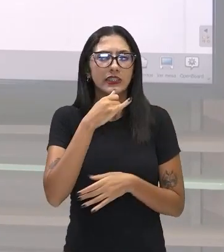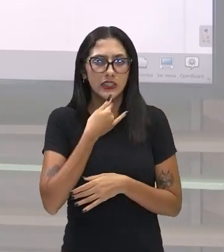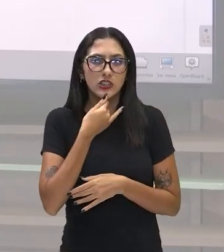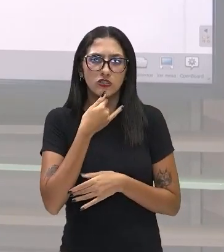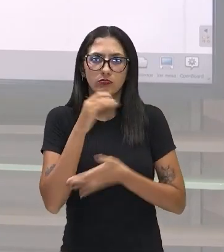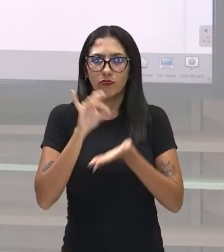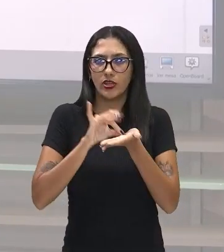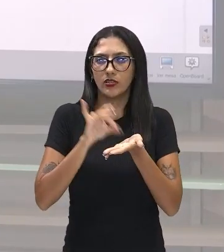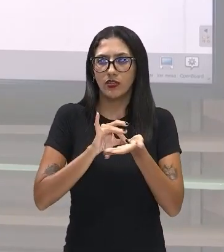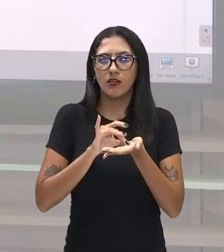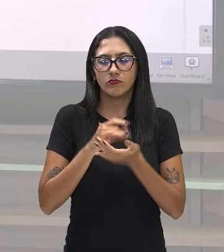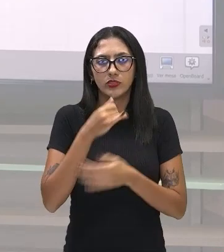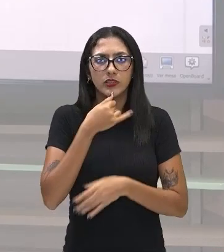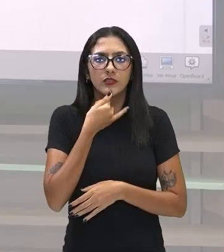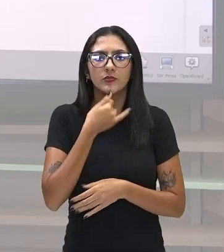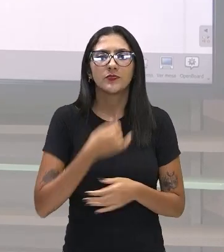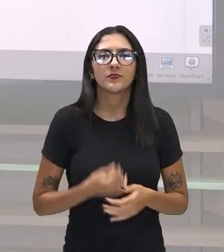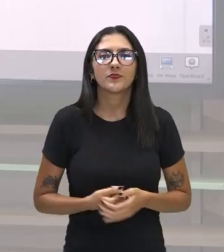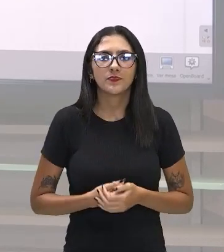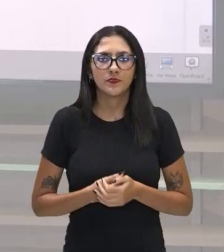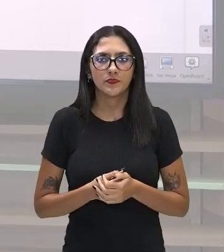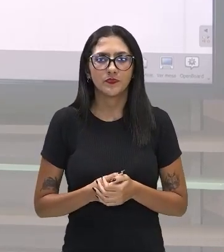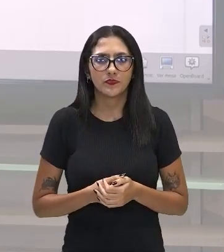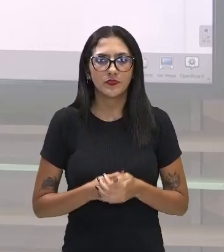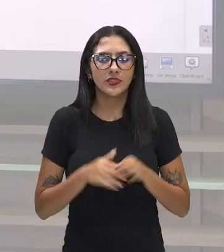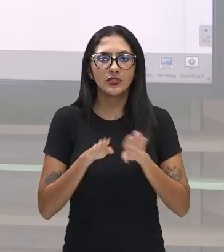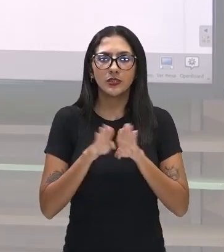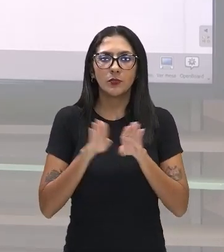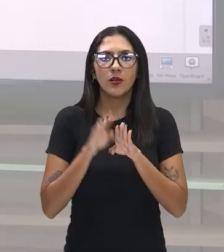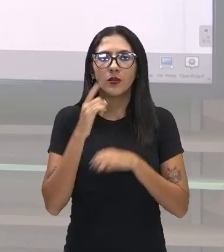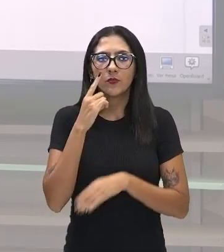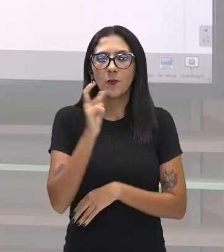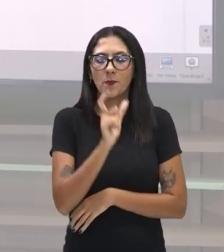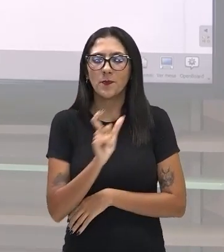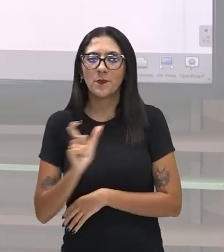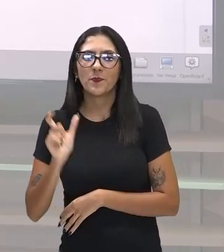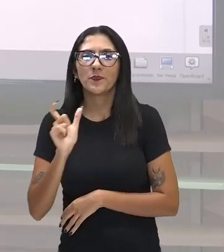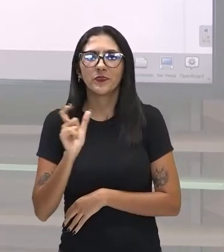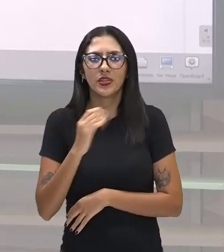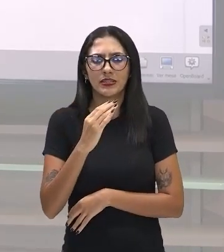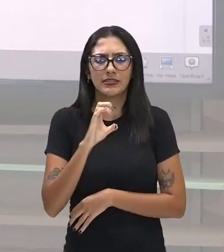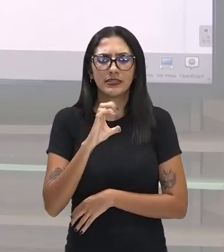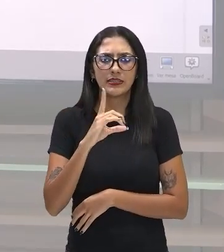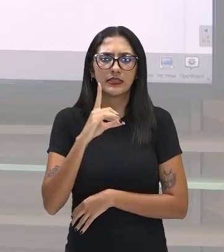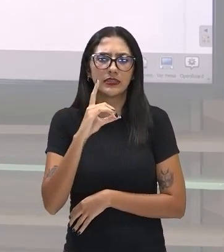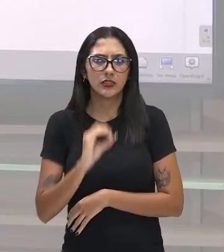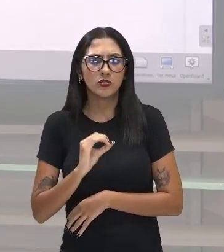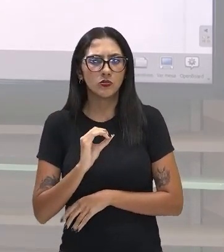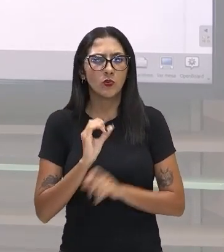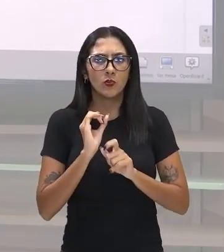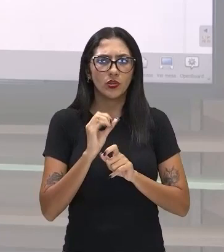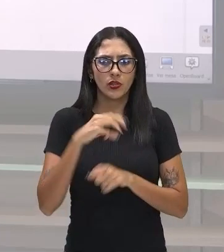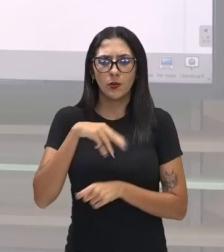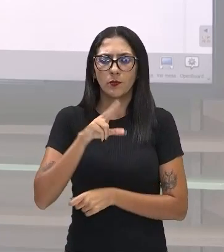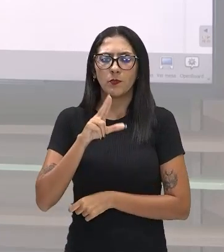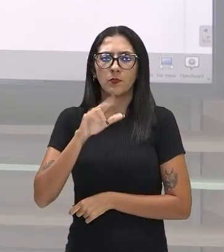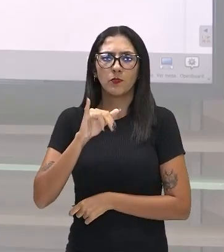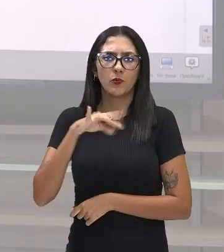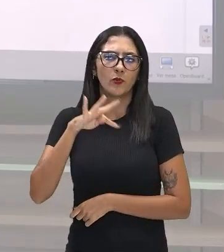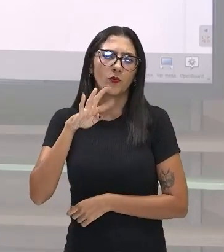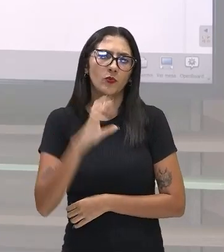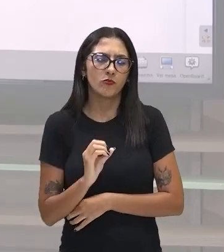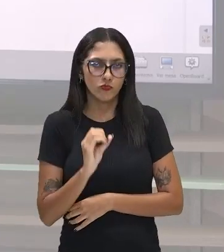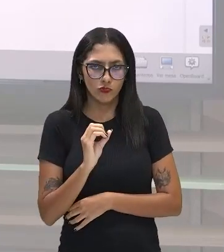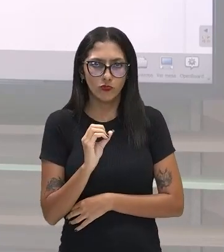mesmo, certo? E também o muito cedo, né? O que é muito cedo, o que é muito tarde, é uma